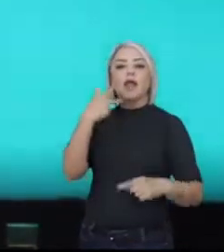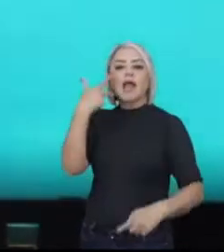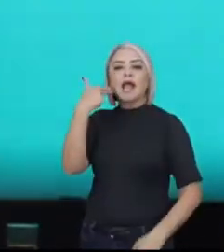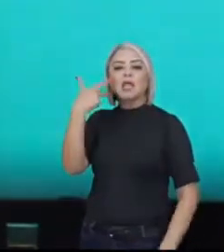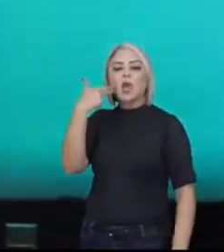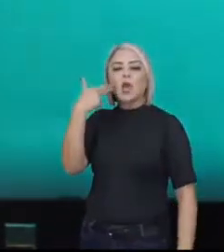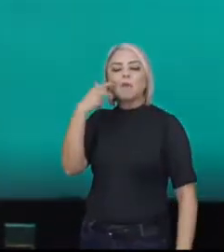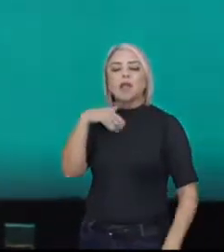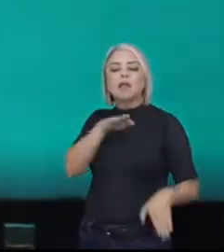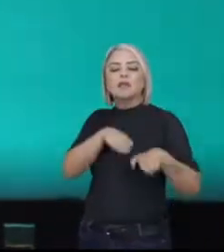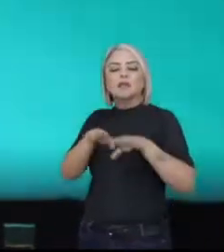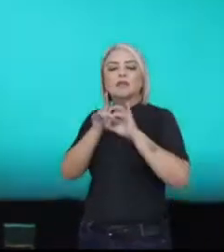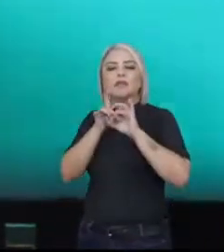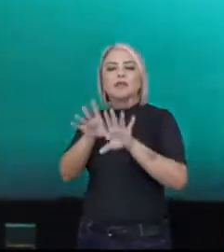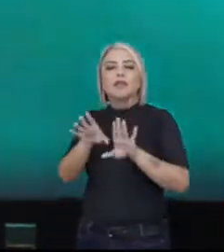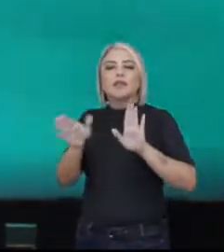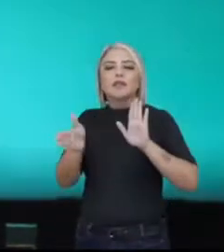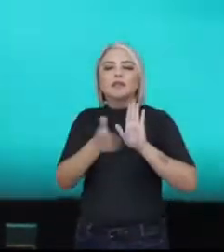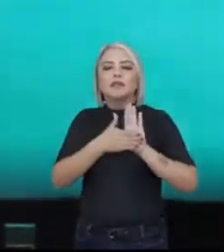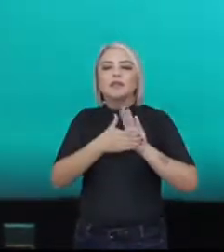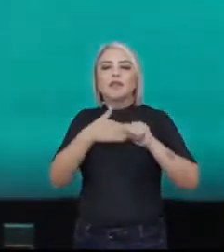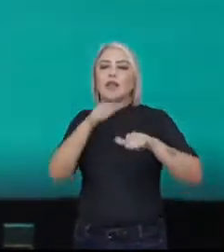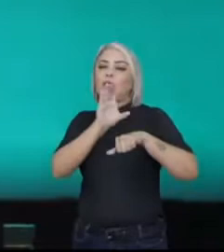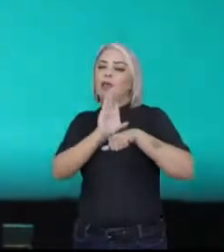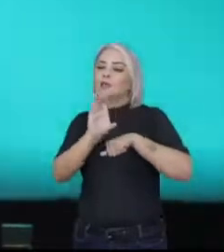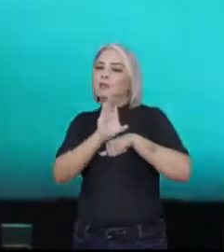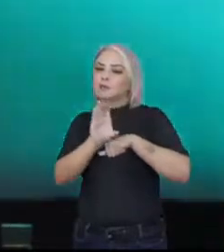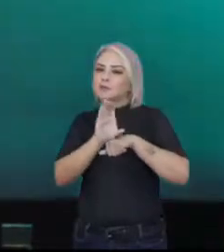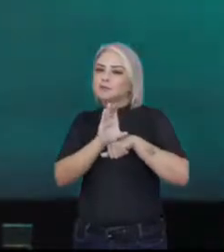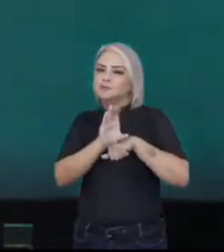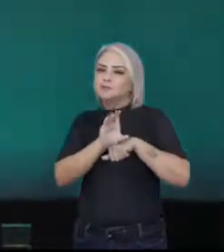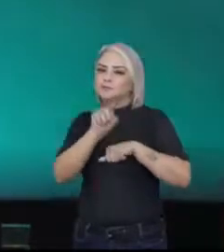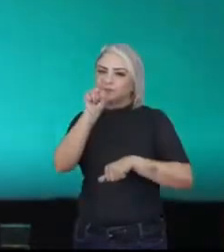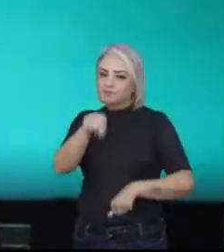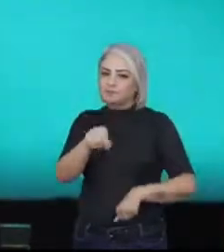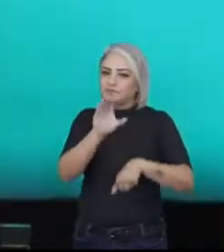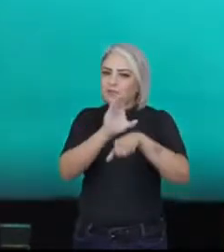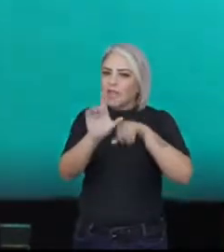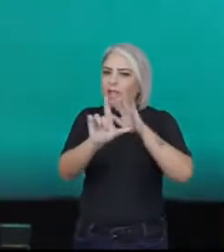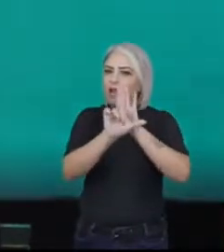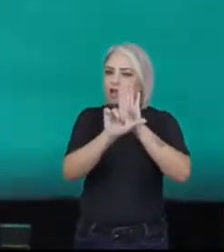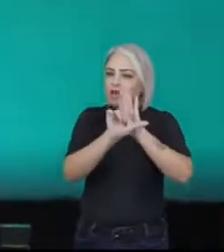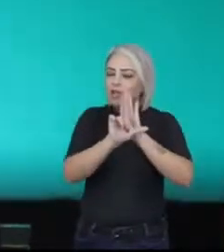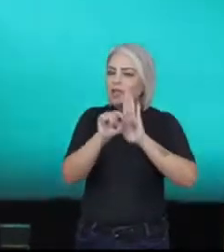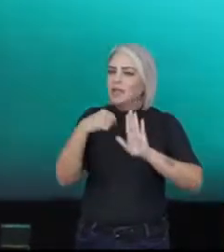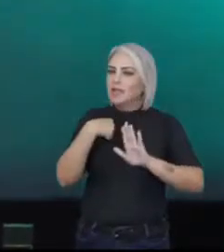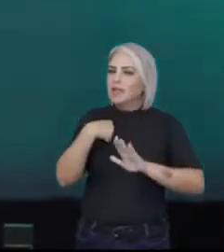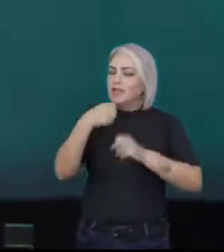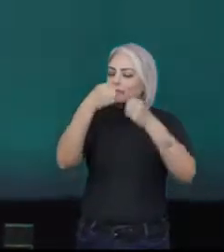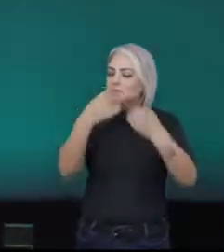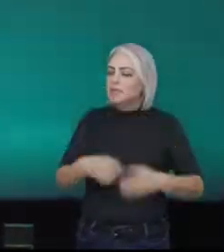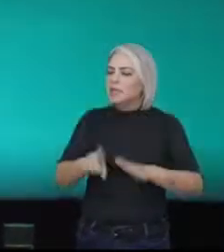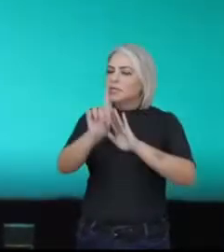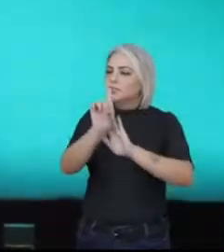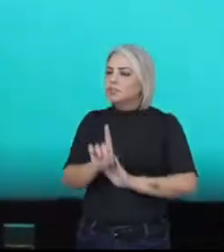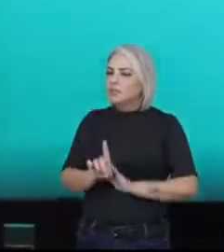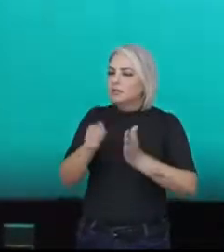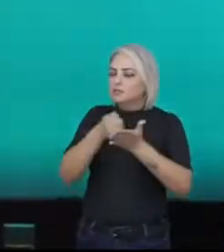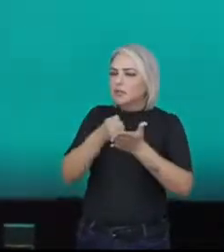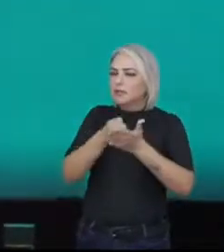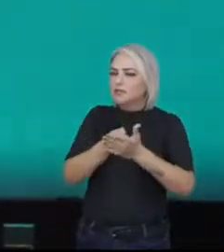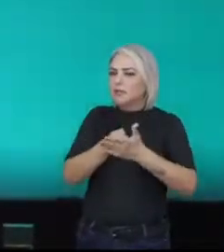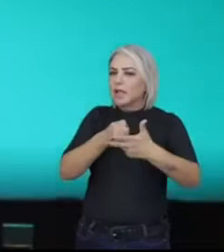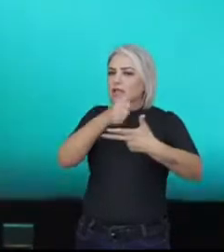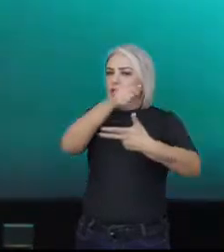está consagrada na Constituição e é ela que estabelece os direitos e obrigações de cada poder, de cada